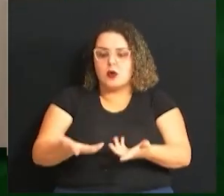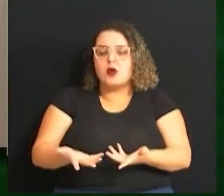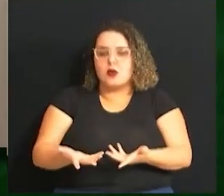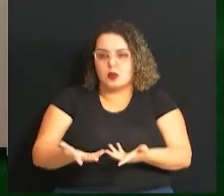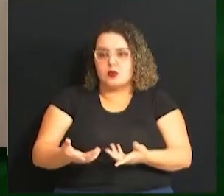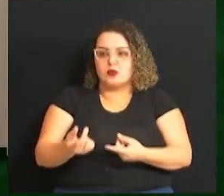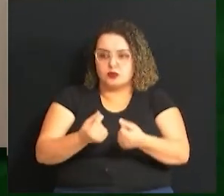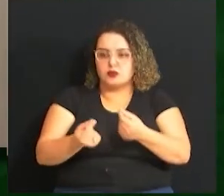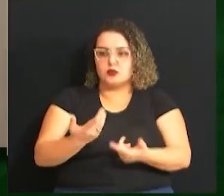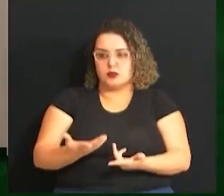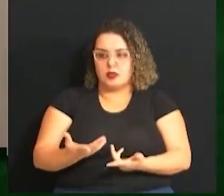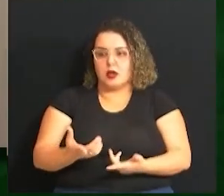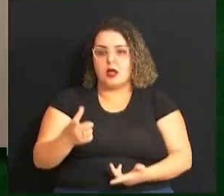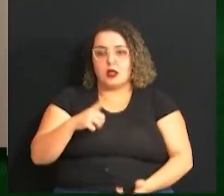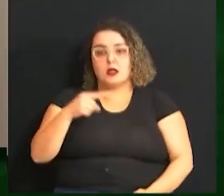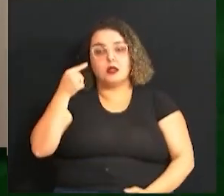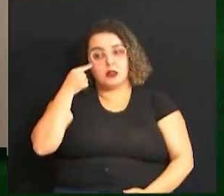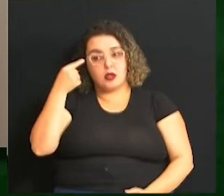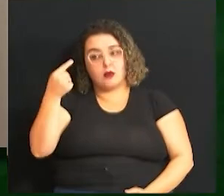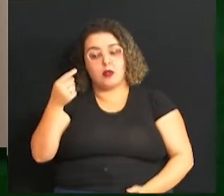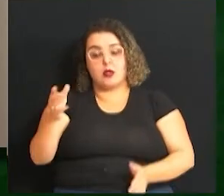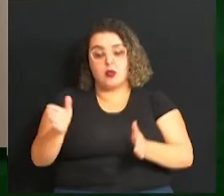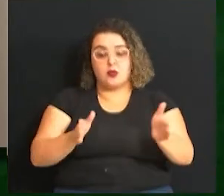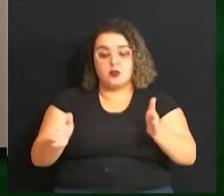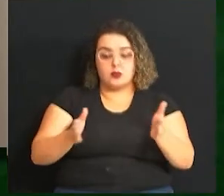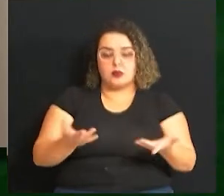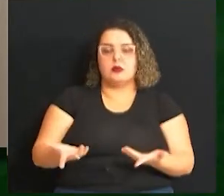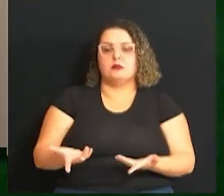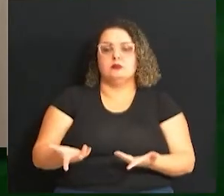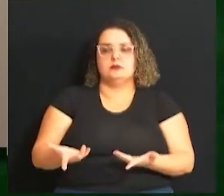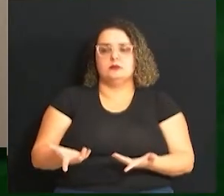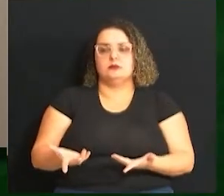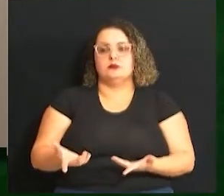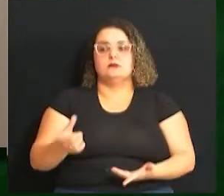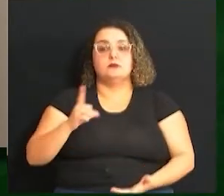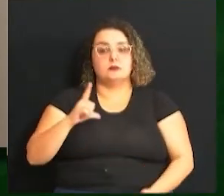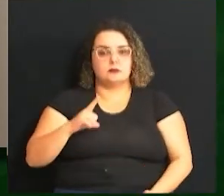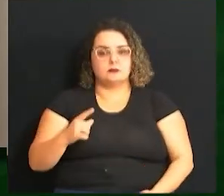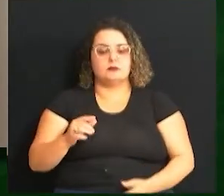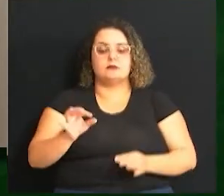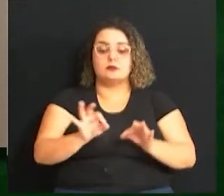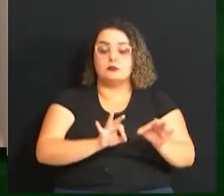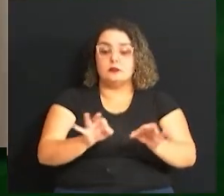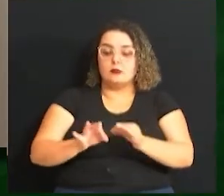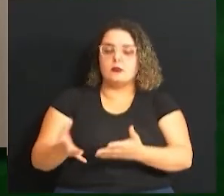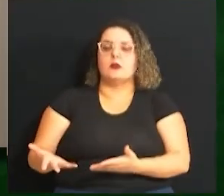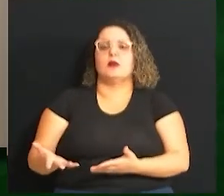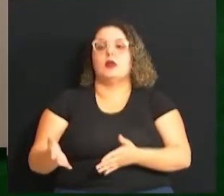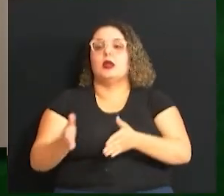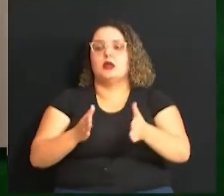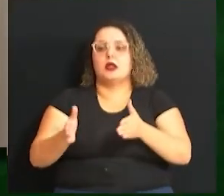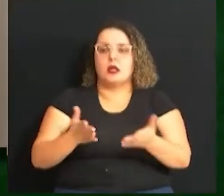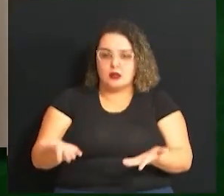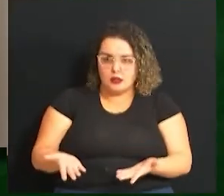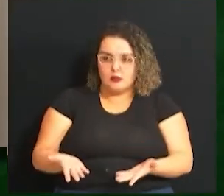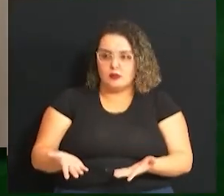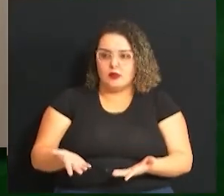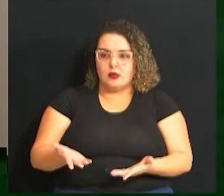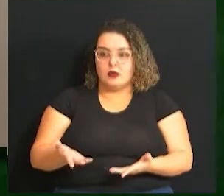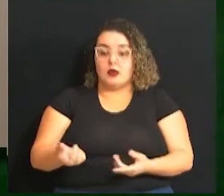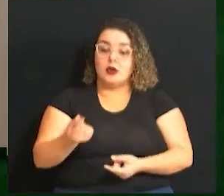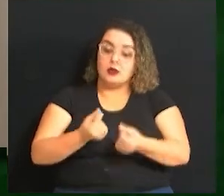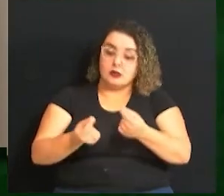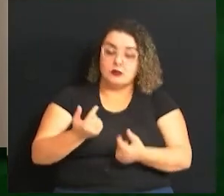fazer o manuseio desses recursos e ter a noção temporal. Ela vai ter que ter ali uma noção de planejamento, de